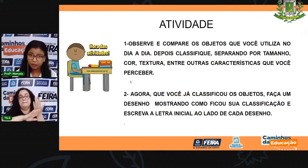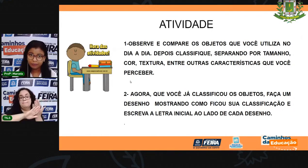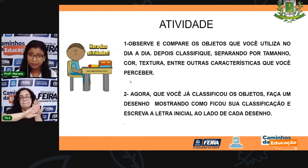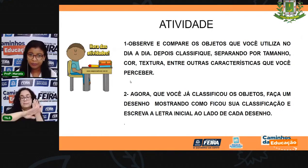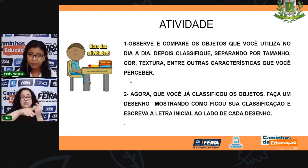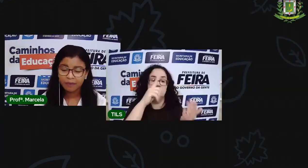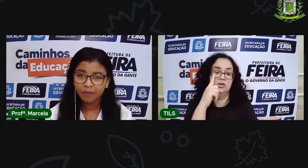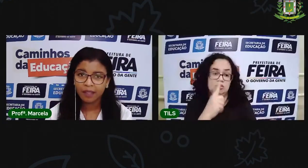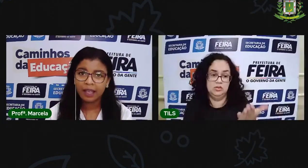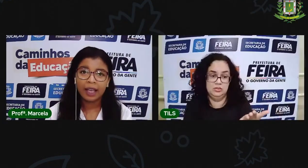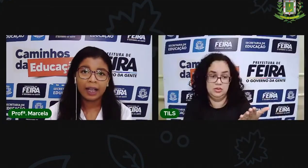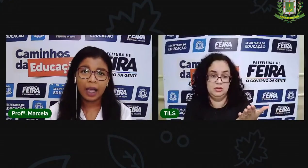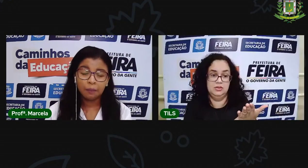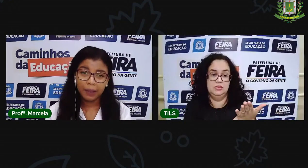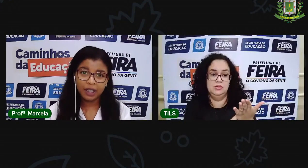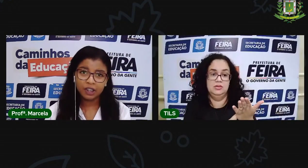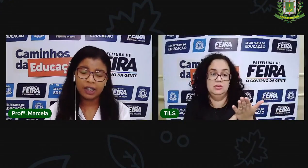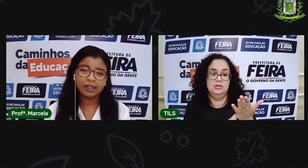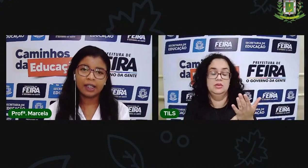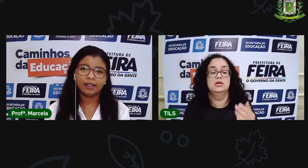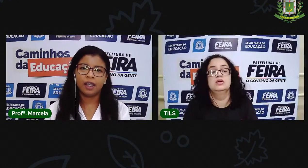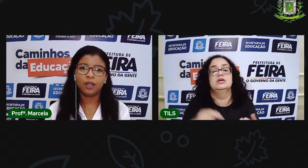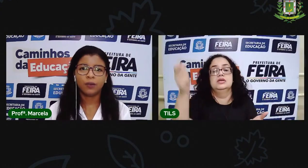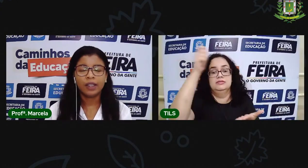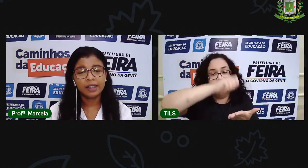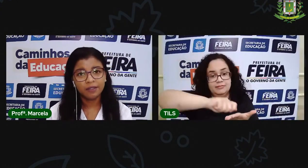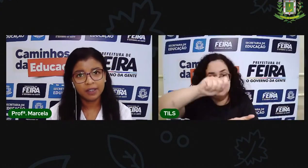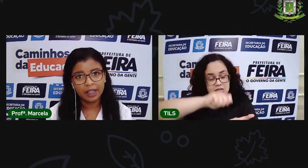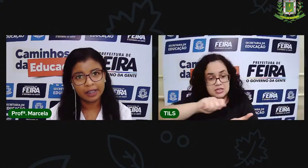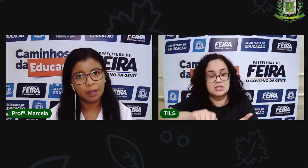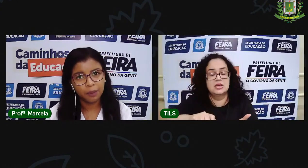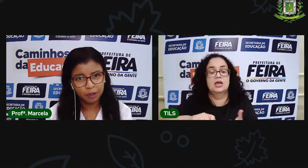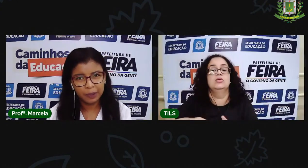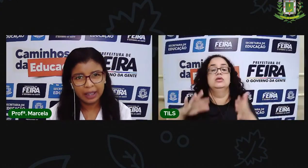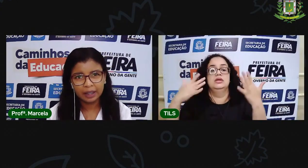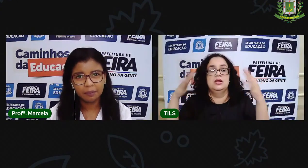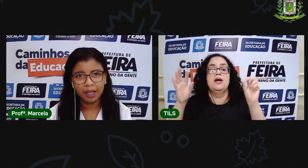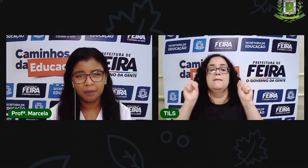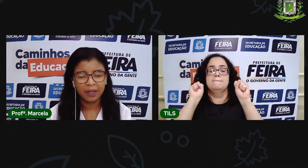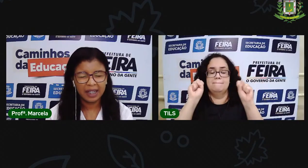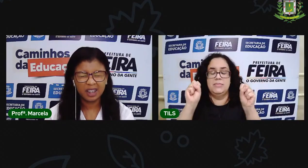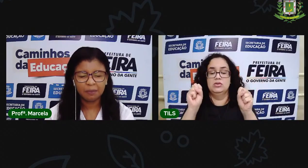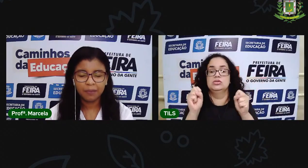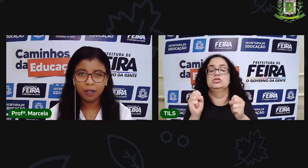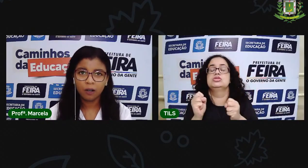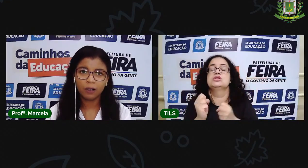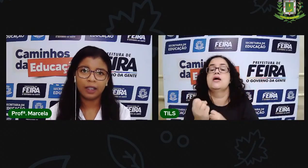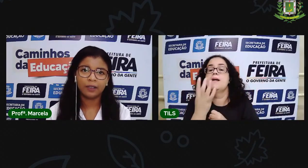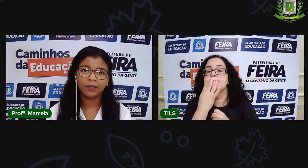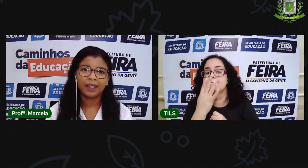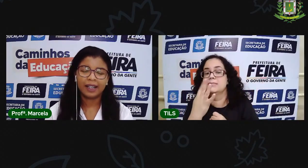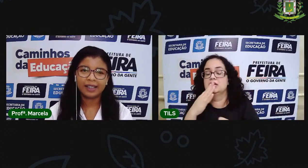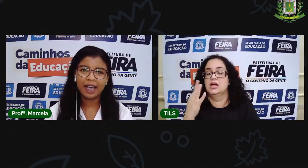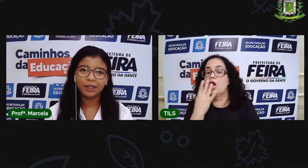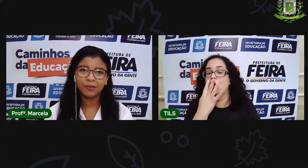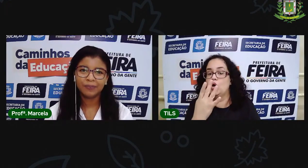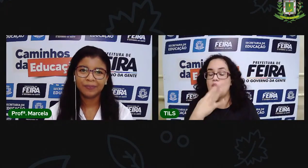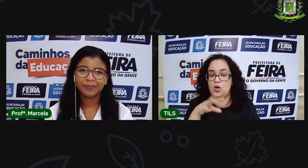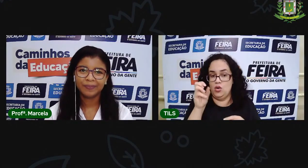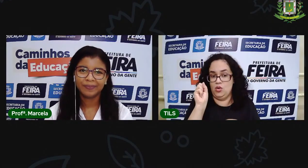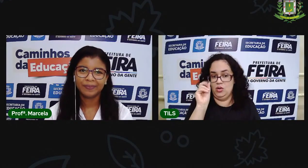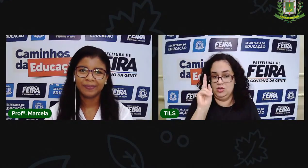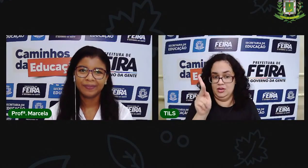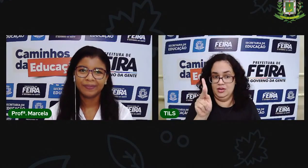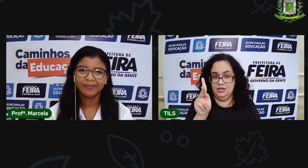Combinado? Capriche nesse desenho. E se você quiser, pode pintar também para deixar bem colorido. Tá certo?